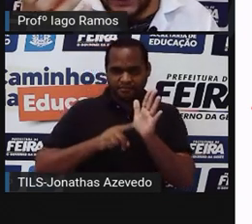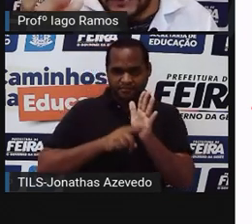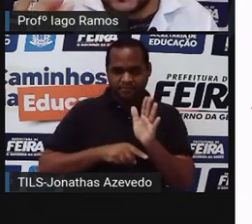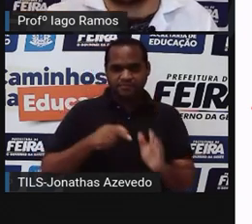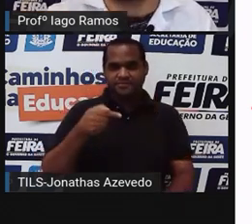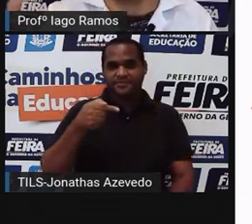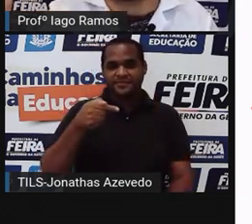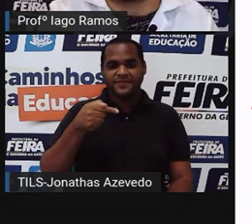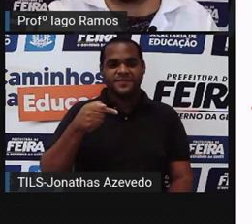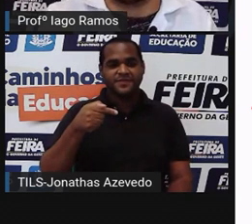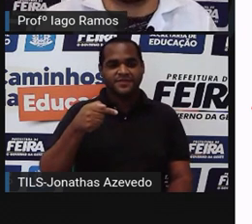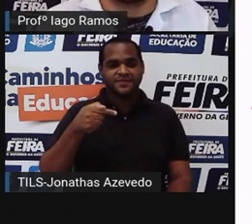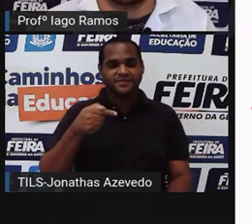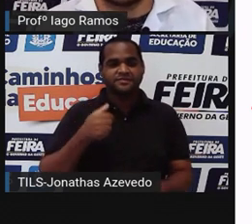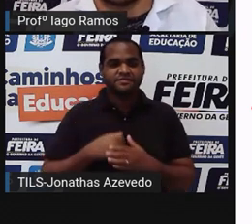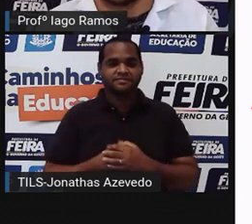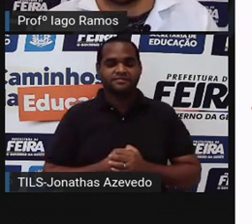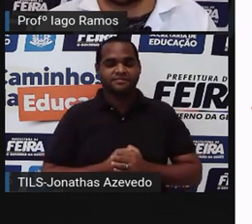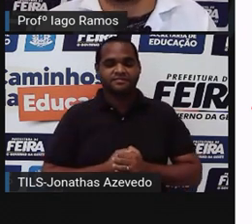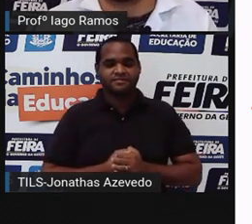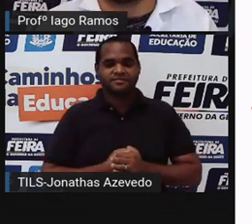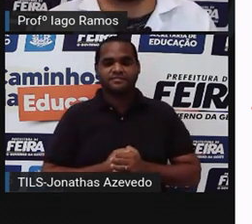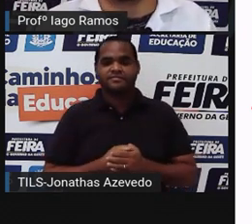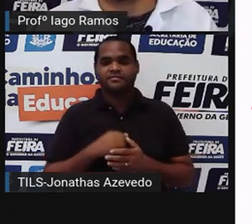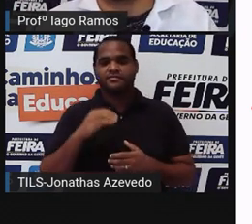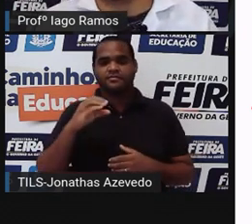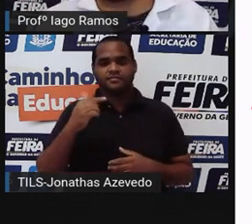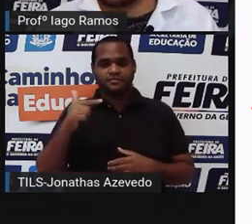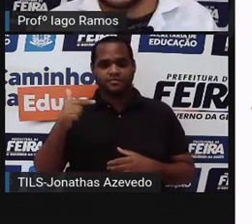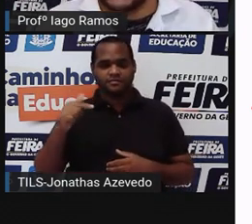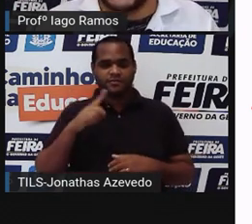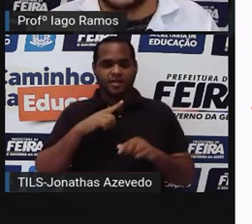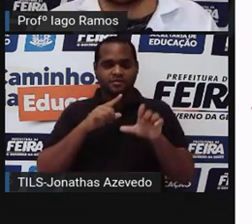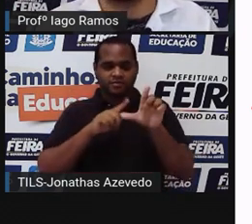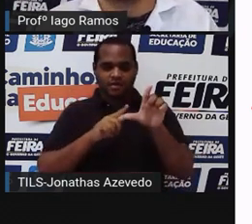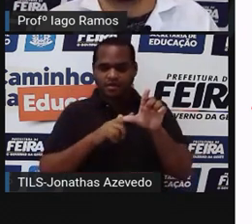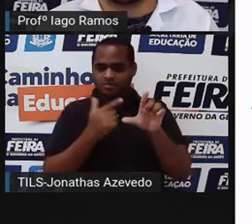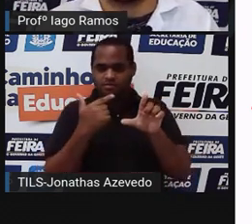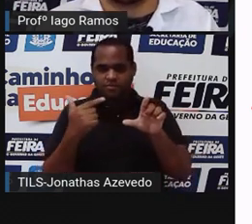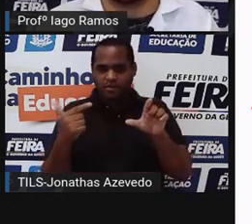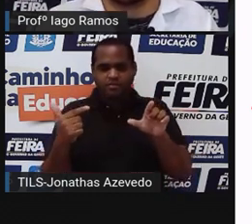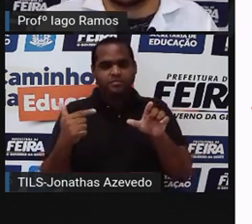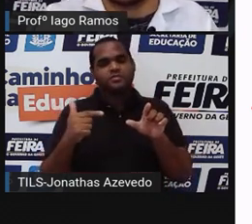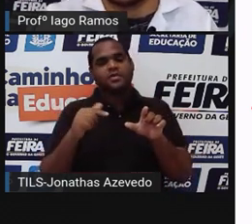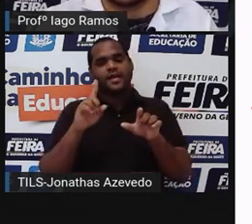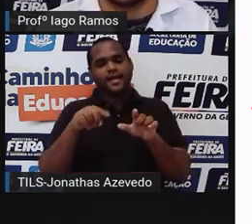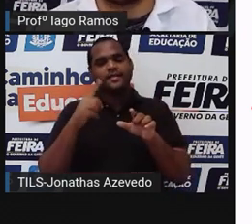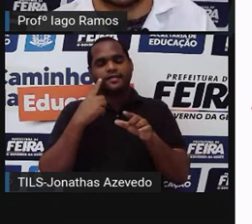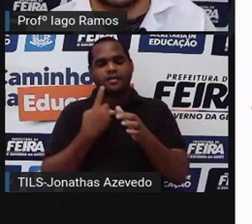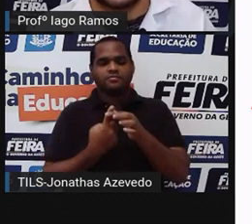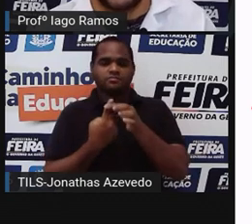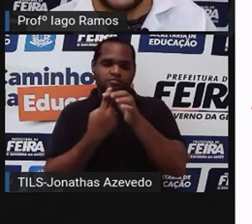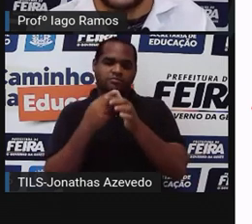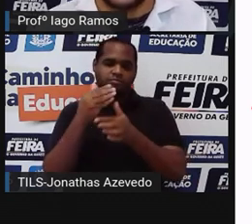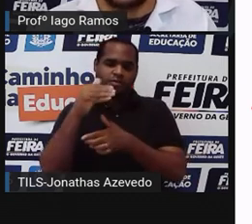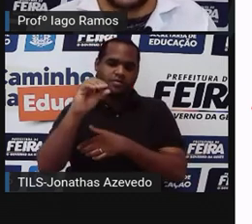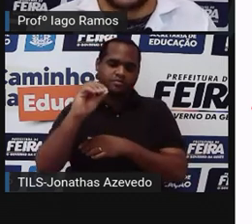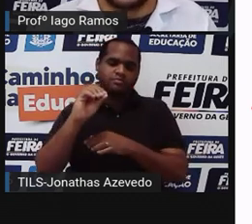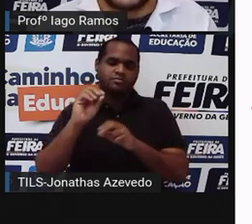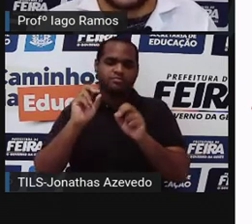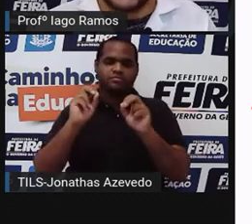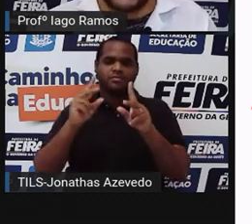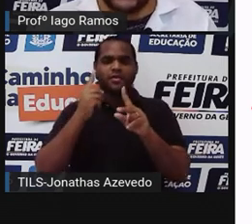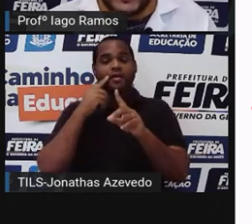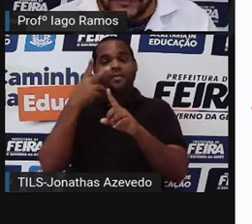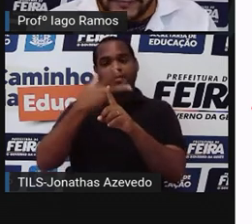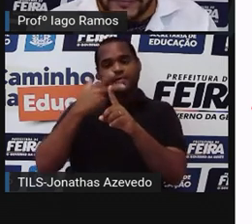o x, no caso é menos 7, e o C não tem letra perto dele, né? É o independente, é o 10. Então, eu vou